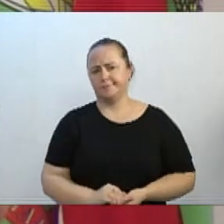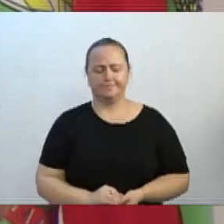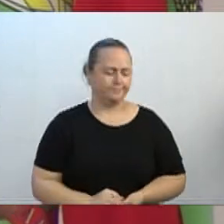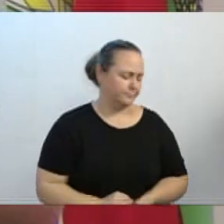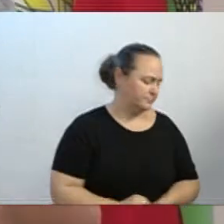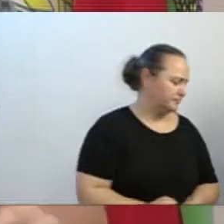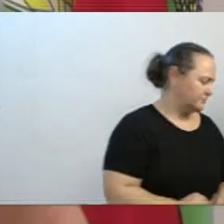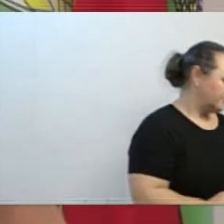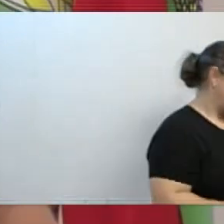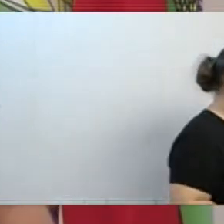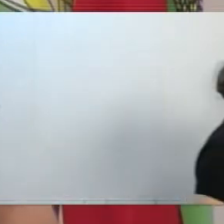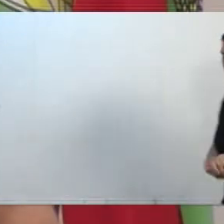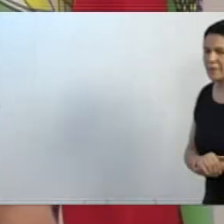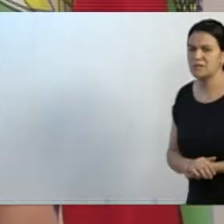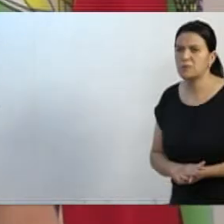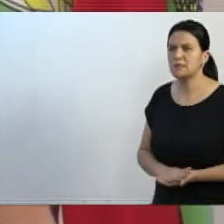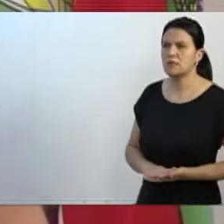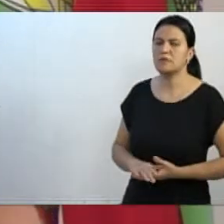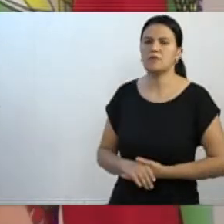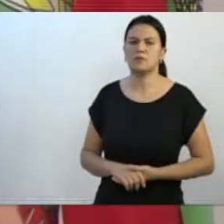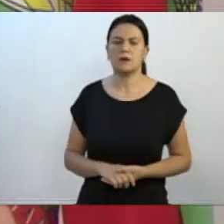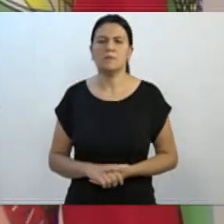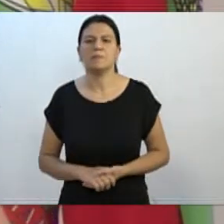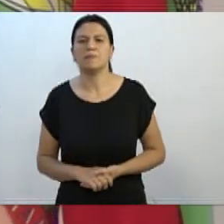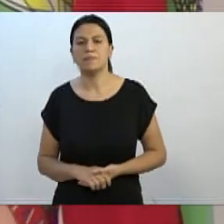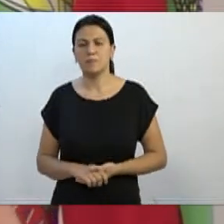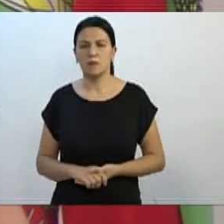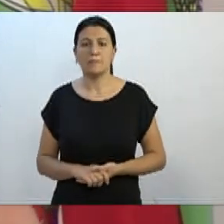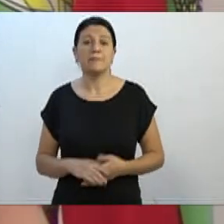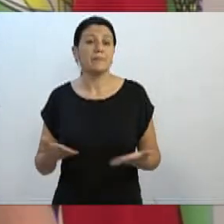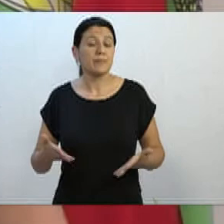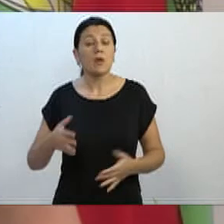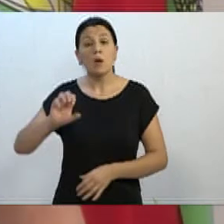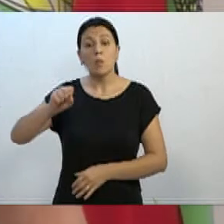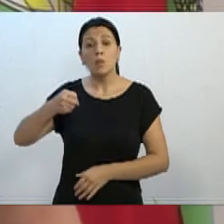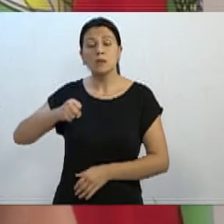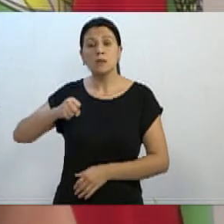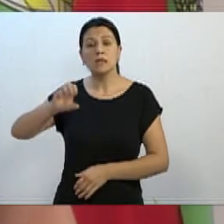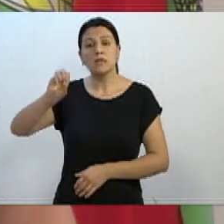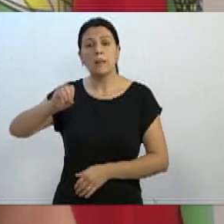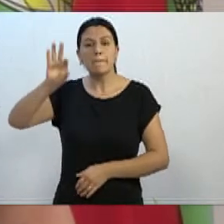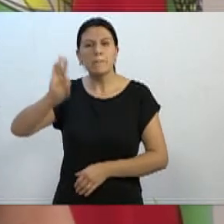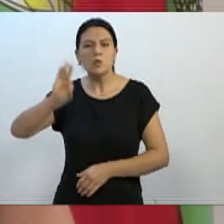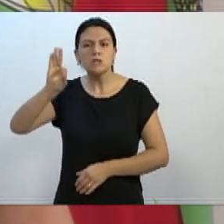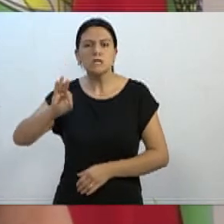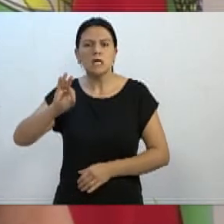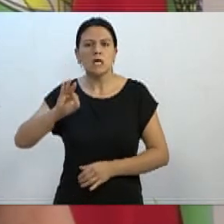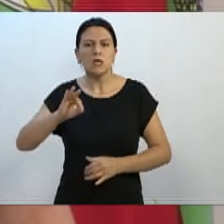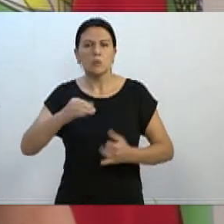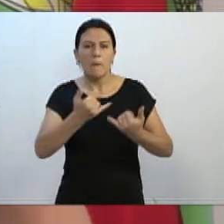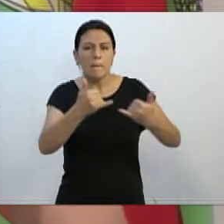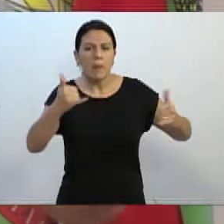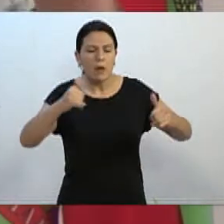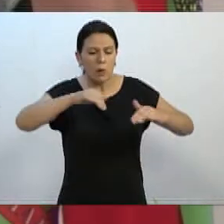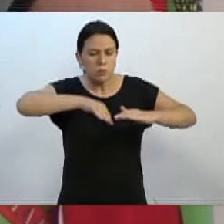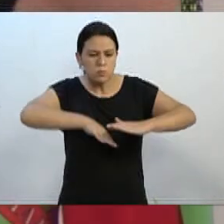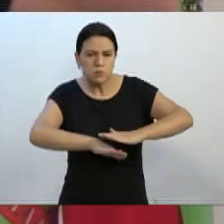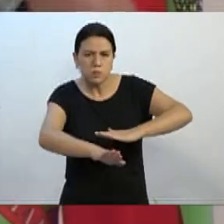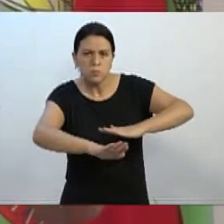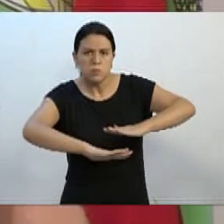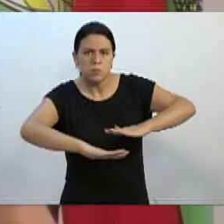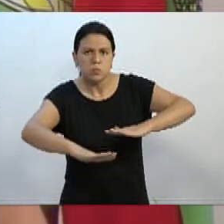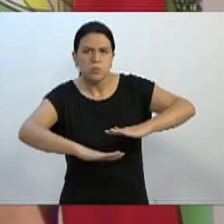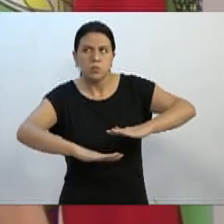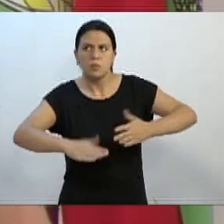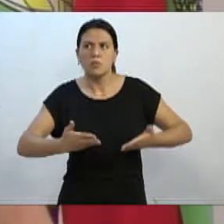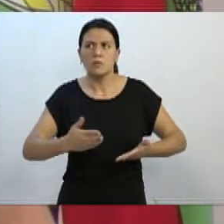urbanismo. A gente pode citar aqui o exemplo da Alemanha, 80% de cobertura de fiação enterrada, e as interrupções no fornecimento